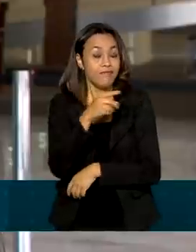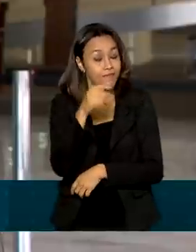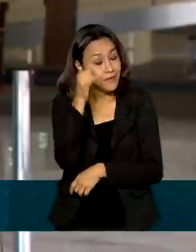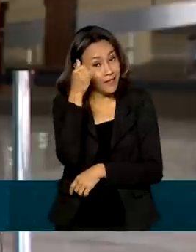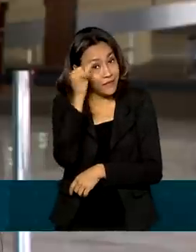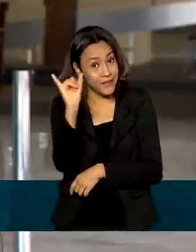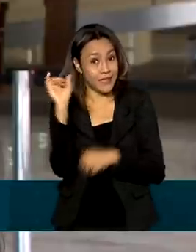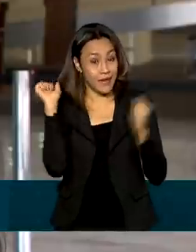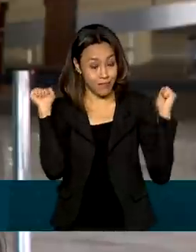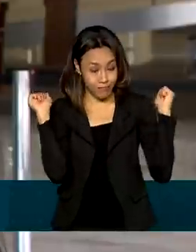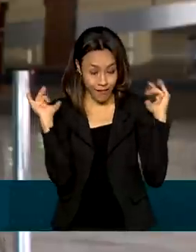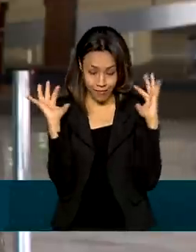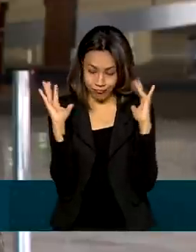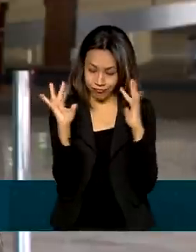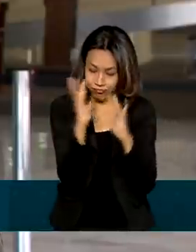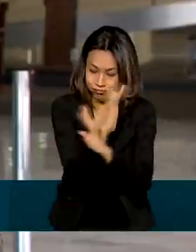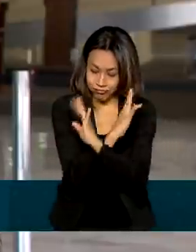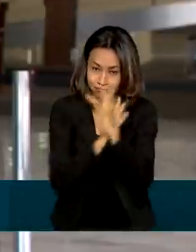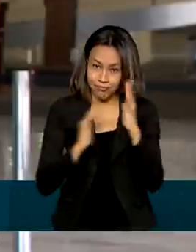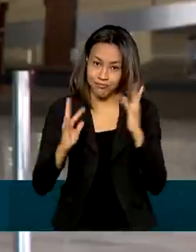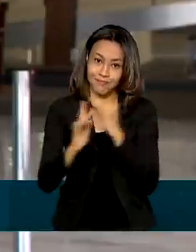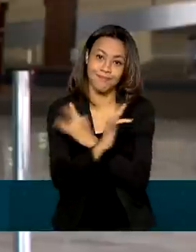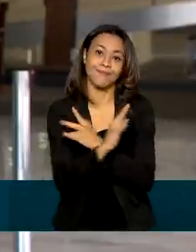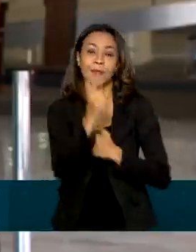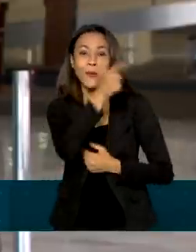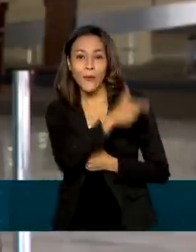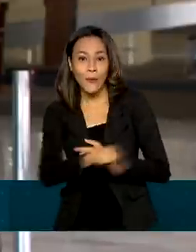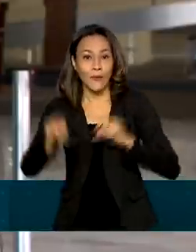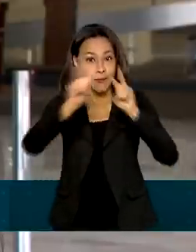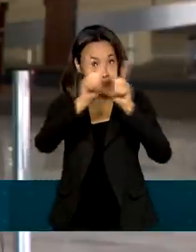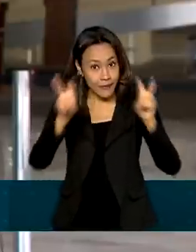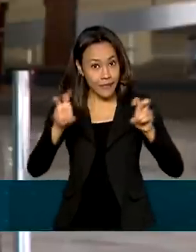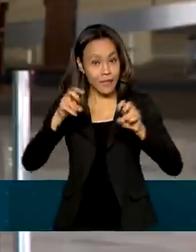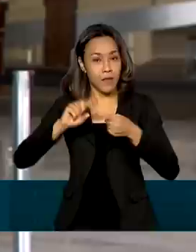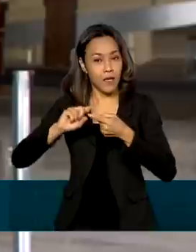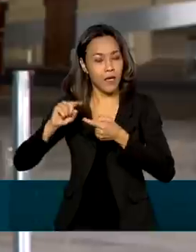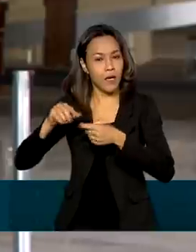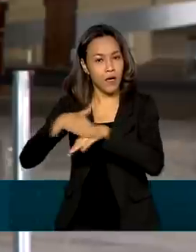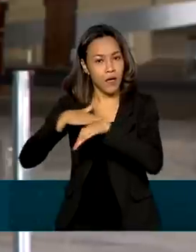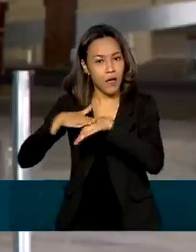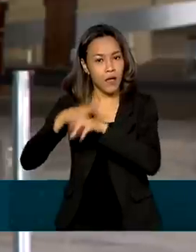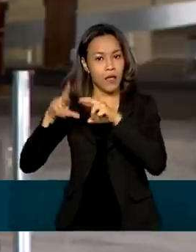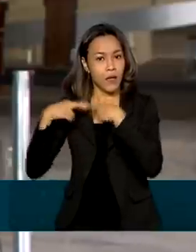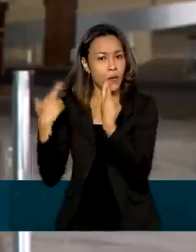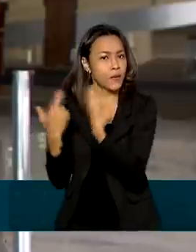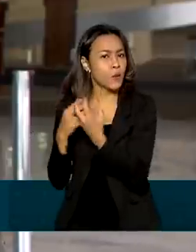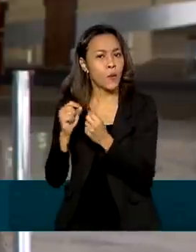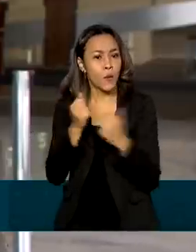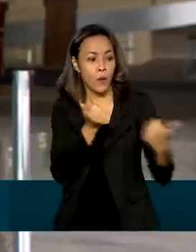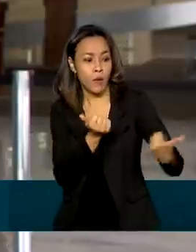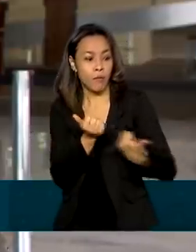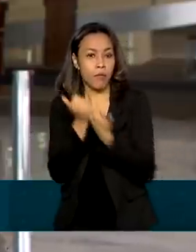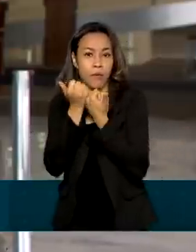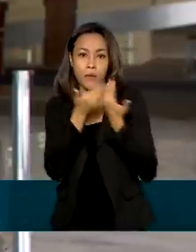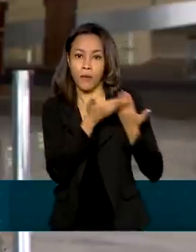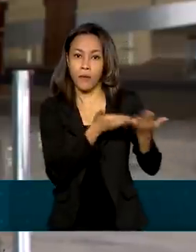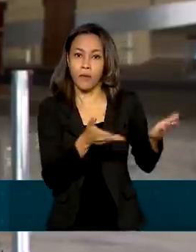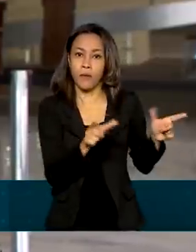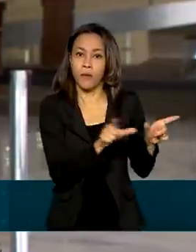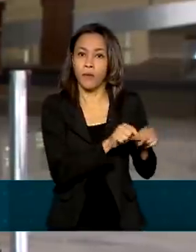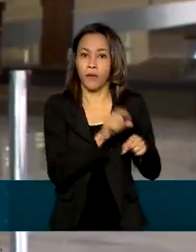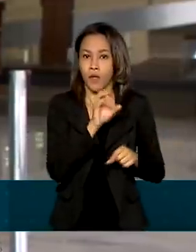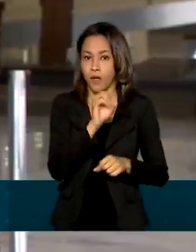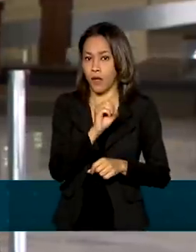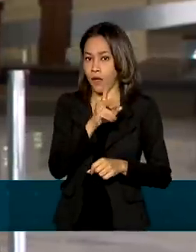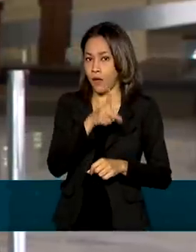evitar aglomerações. Outro ponto que foi abordado durante esta reunião foi a colaboração da OPAS na busca no mercado internacional do